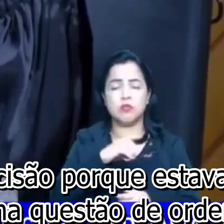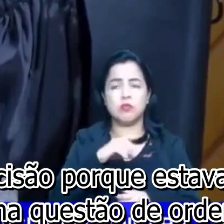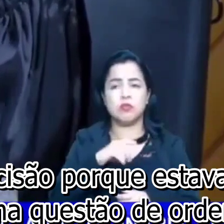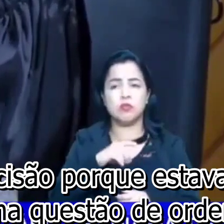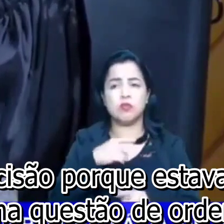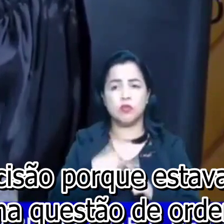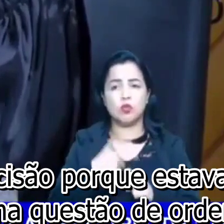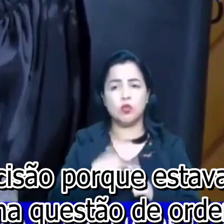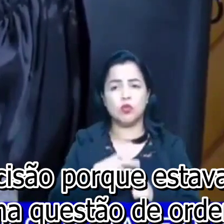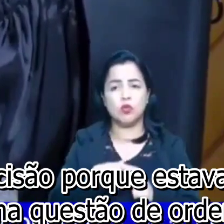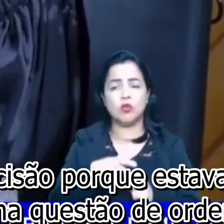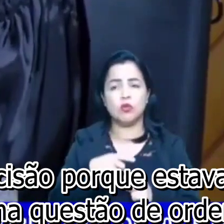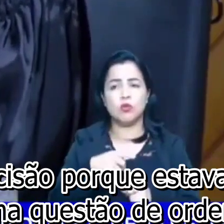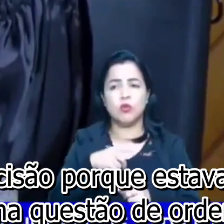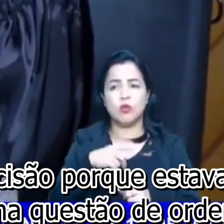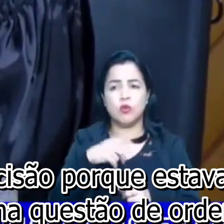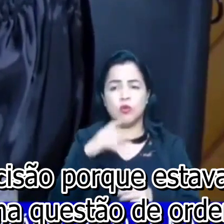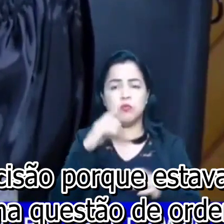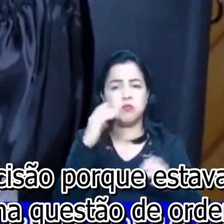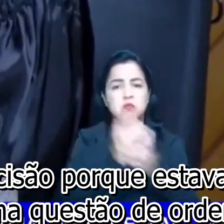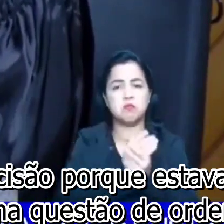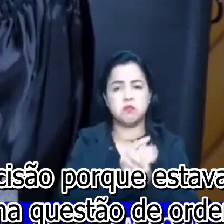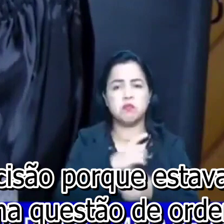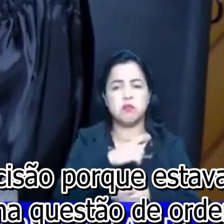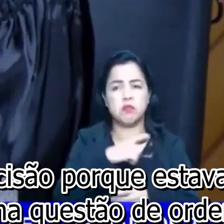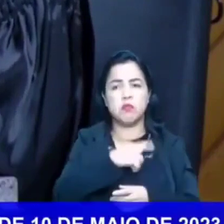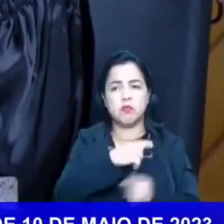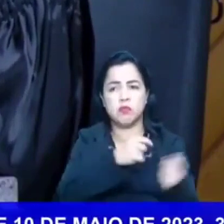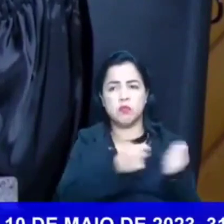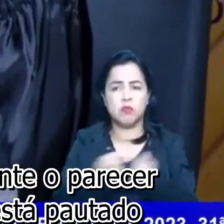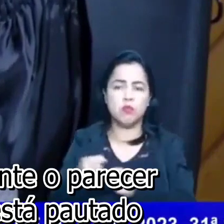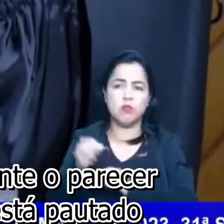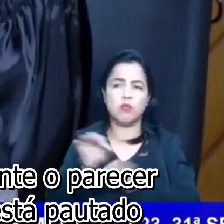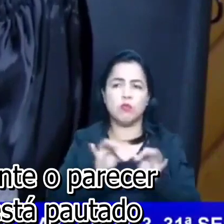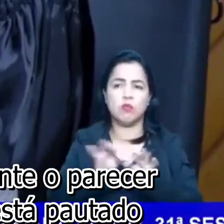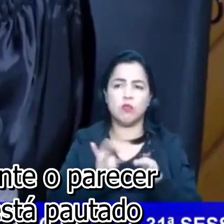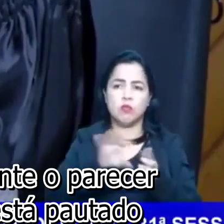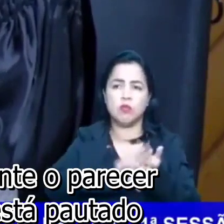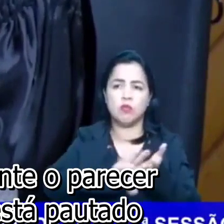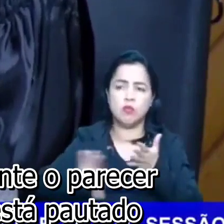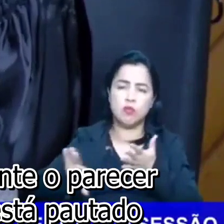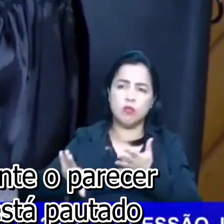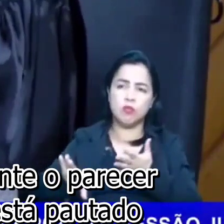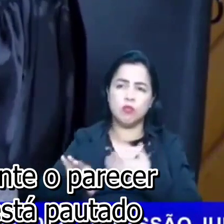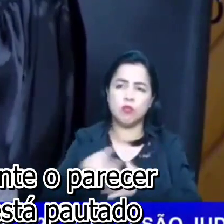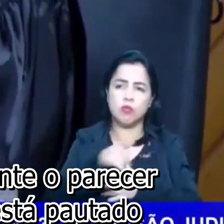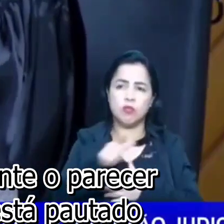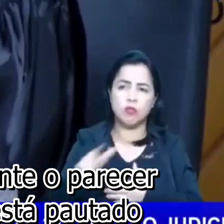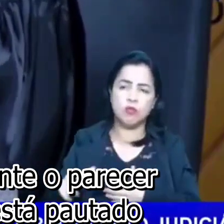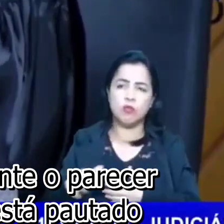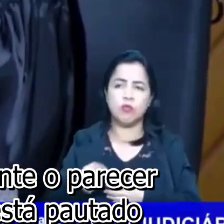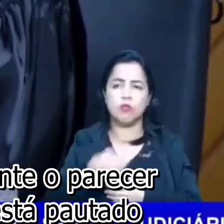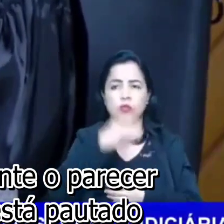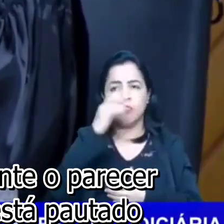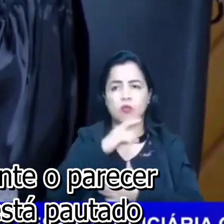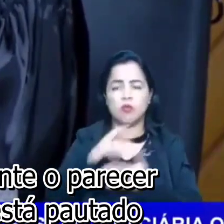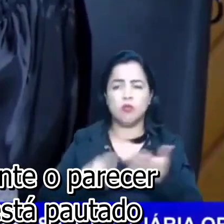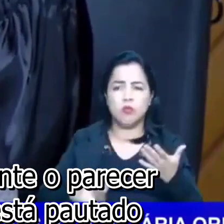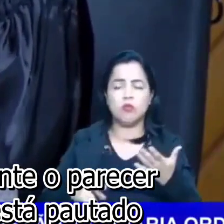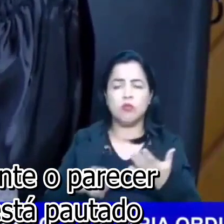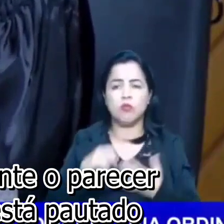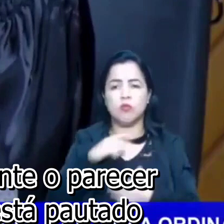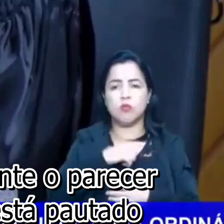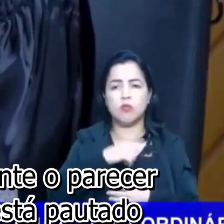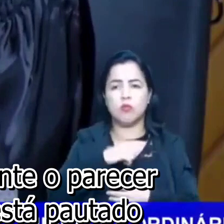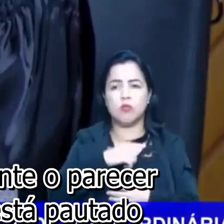estava pautado, né? Então, não me parece que seria o caso de uma questão de ordem para retirar de pauta, a não ser que o relator diga que realmente o